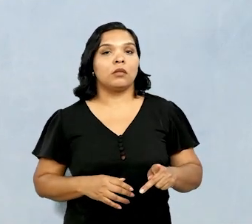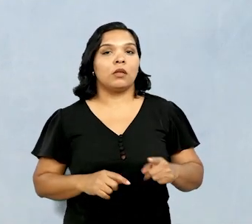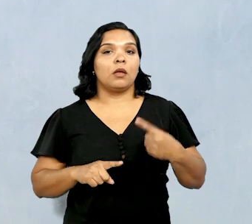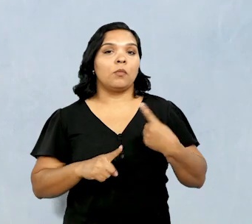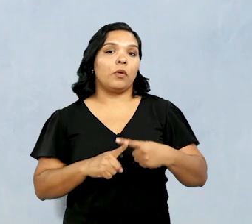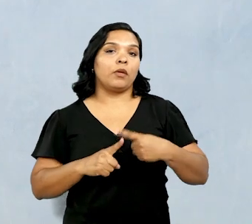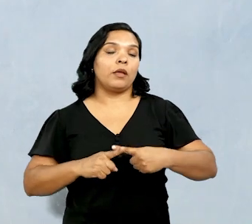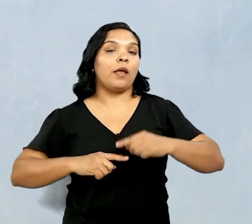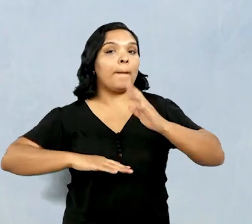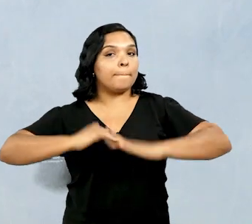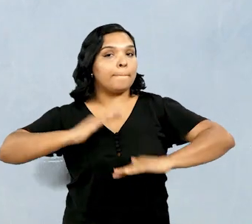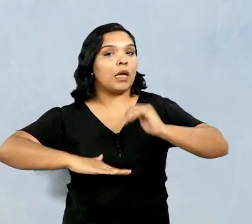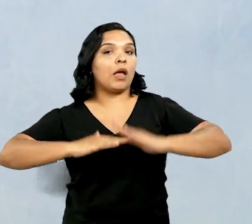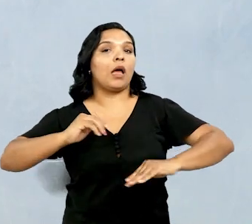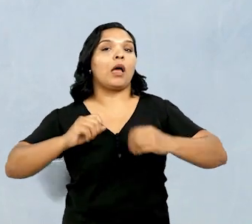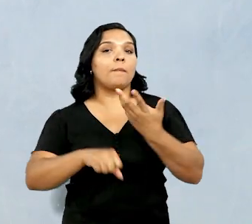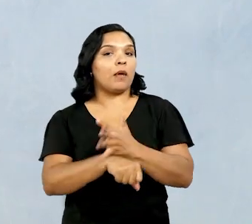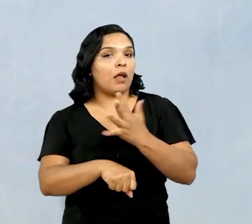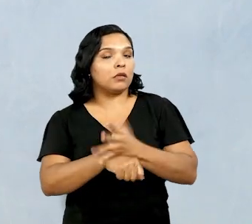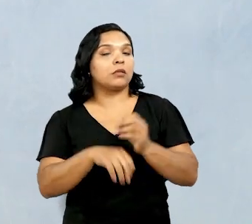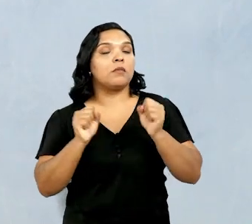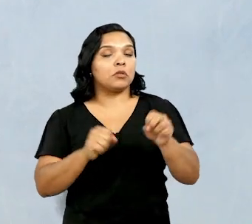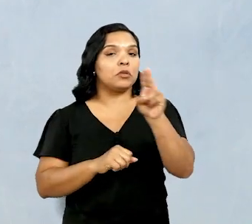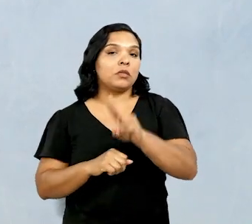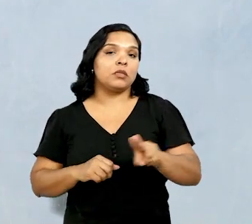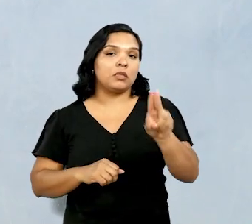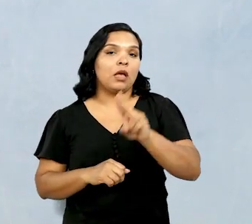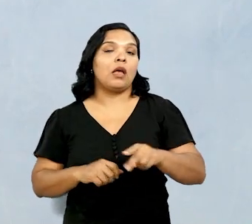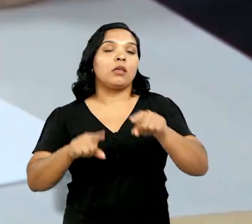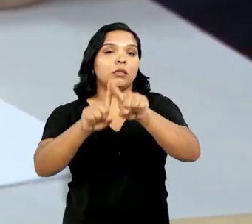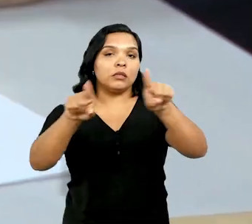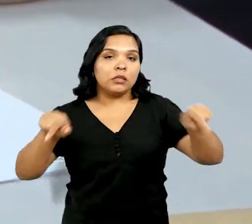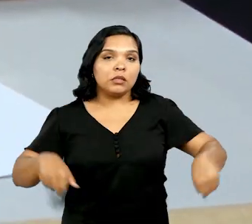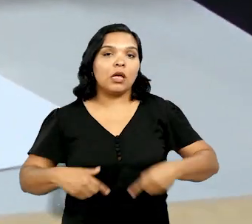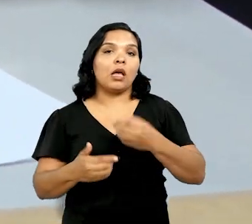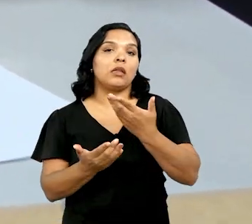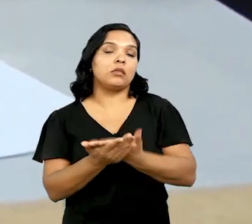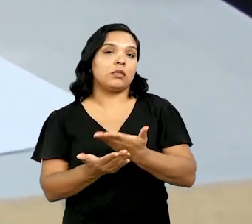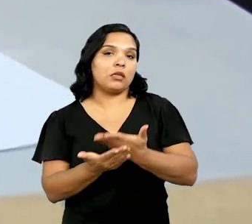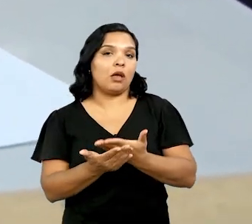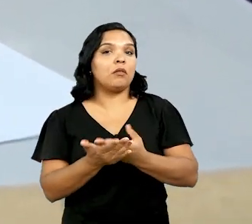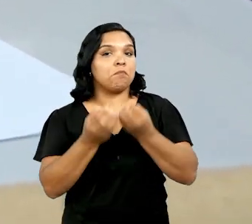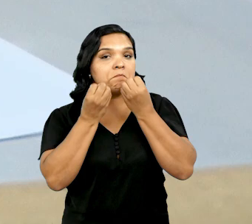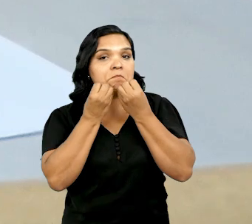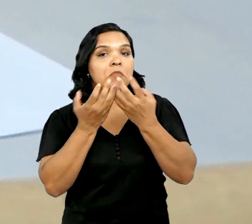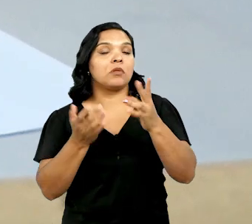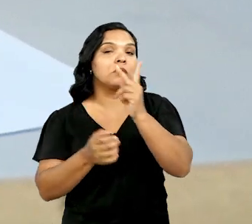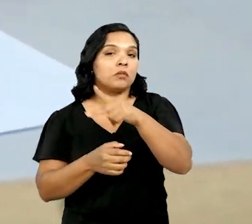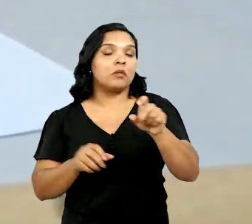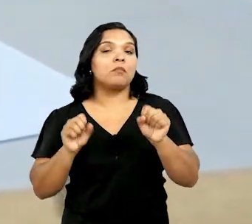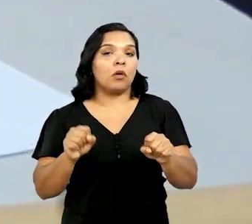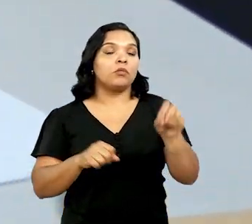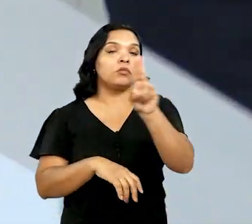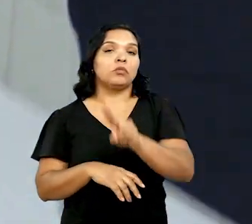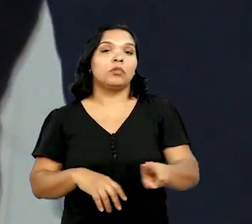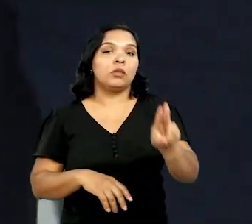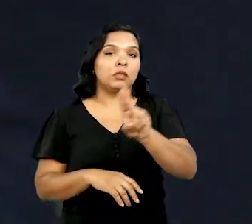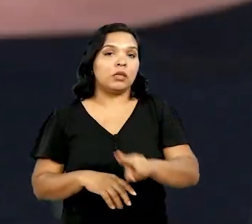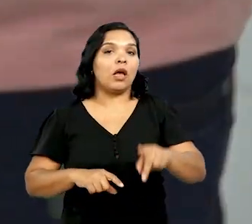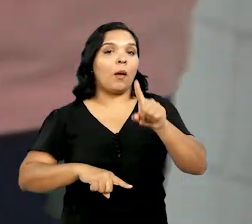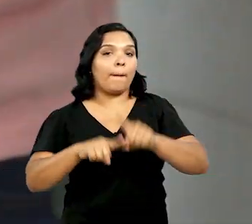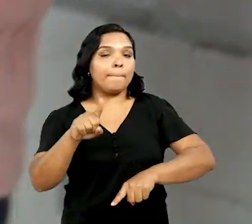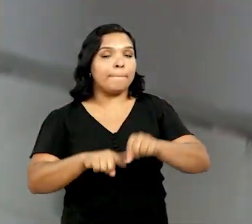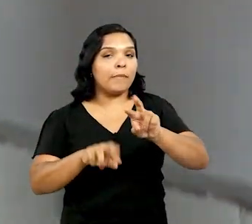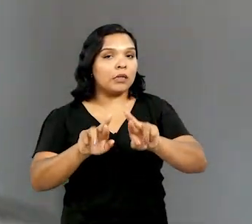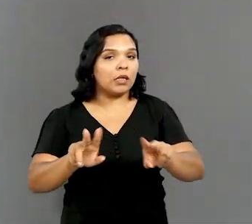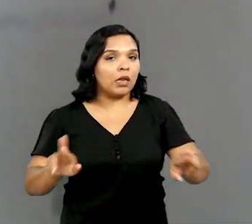uma coisa prática que os professores podem se utilizar para usar em sala de aula, certo? Que pode trazer vários benefícios. Os professores podem tanto utilizar